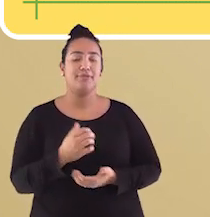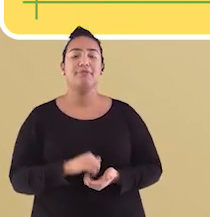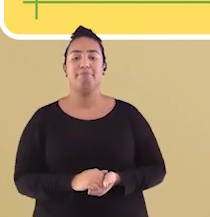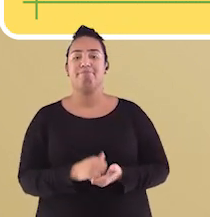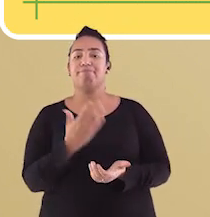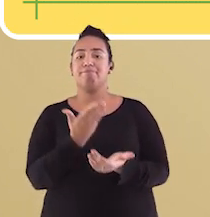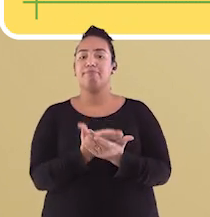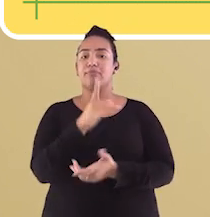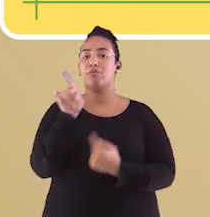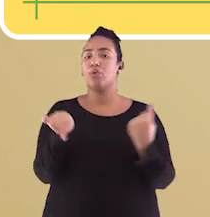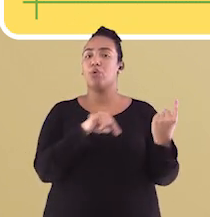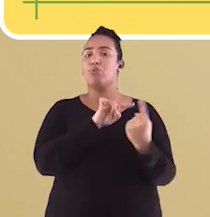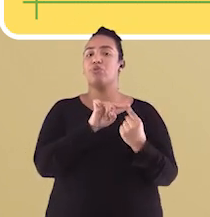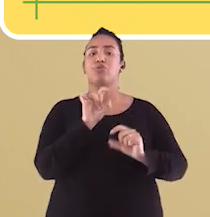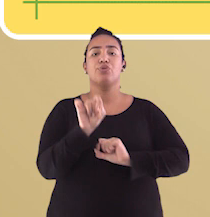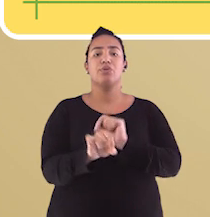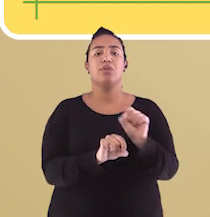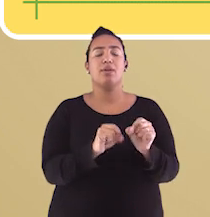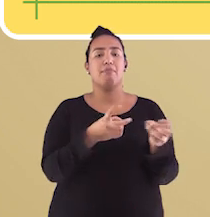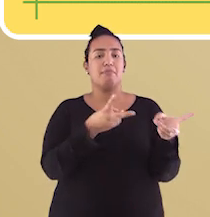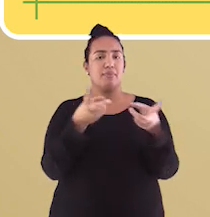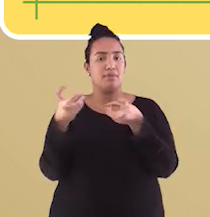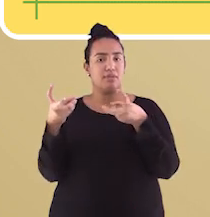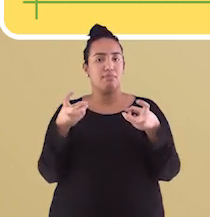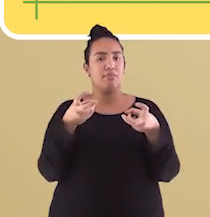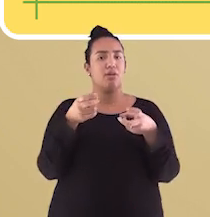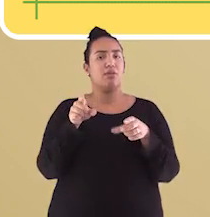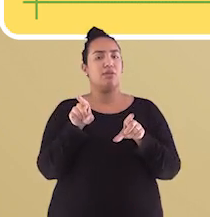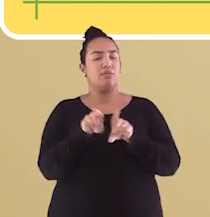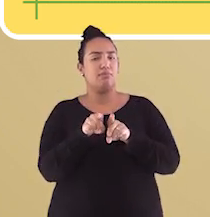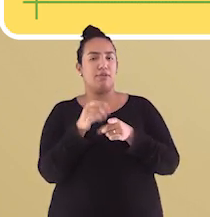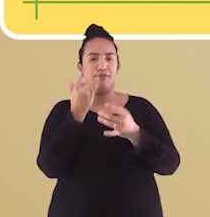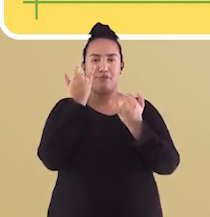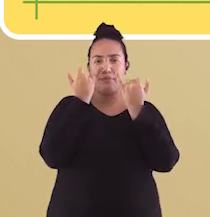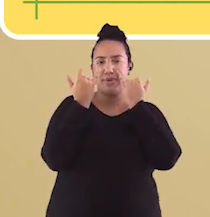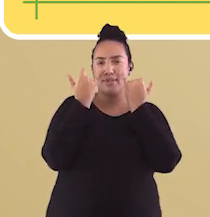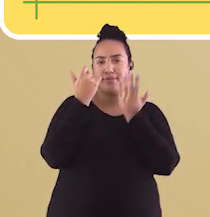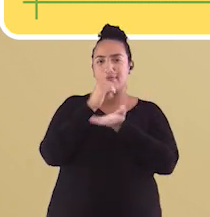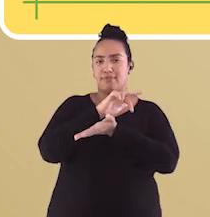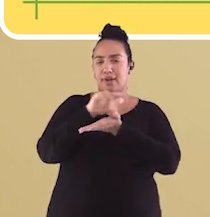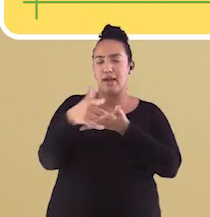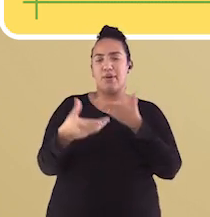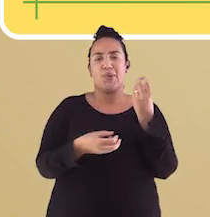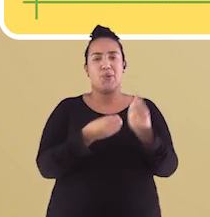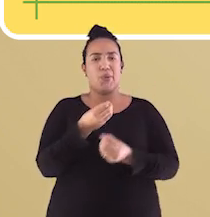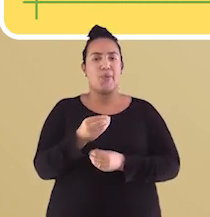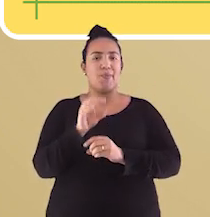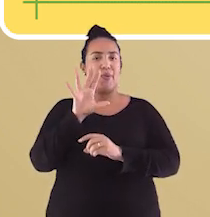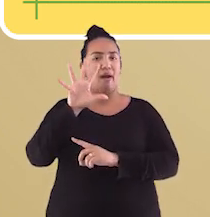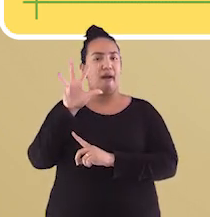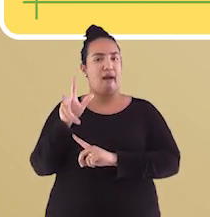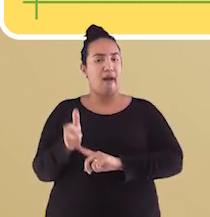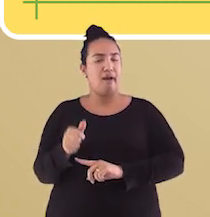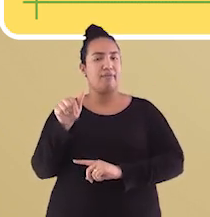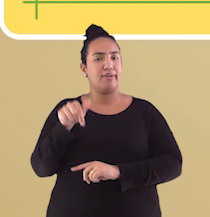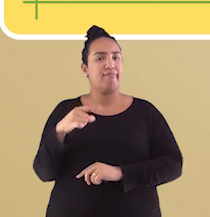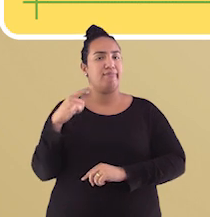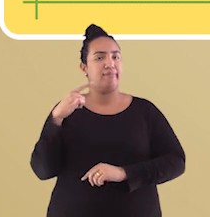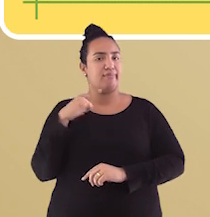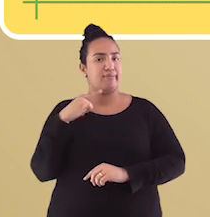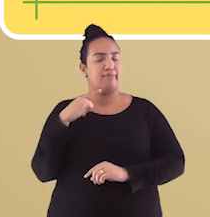aula, compreender, através do conhecimento de dados e informações, como o continente africano apresenta